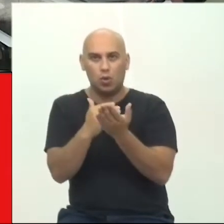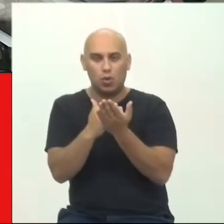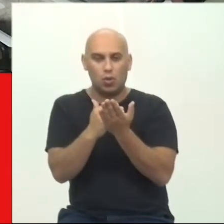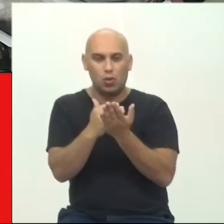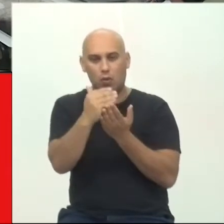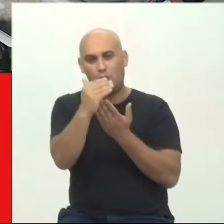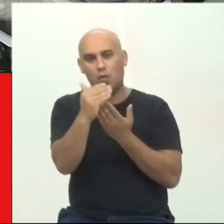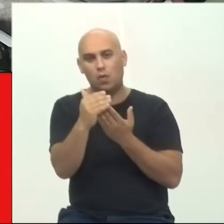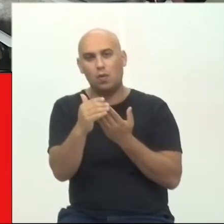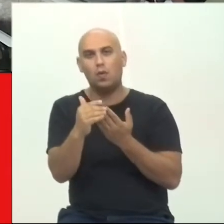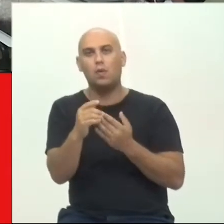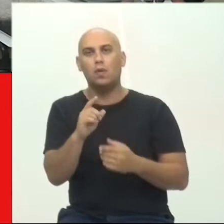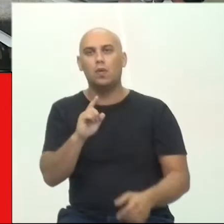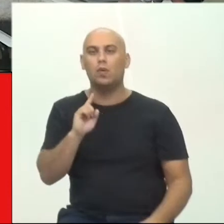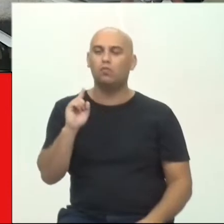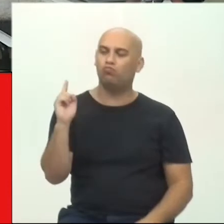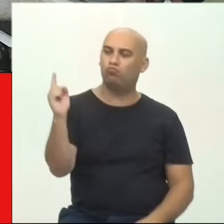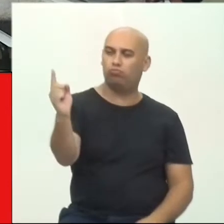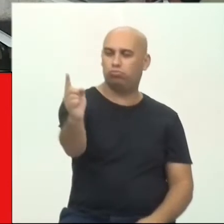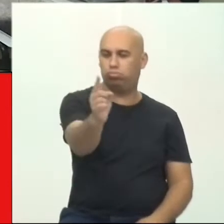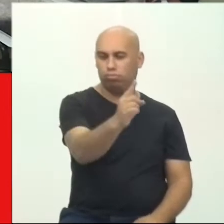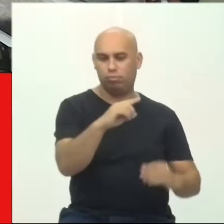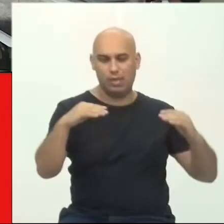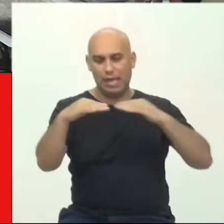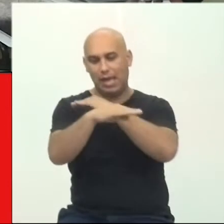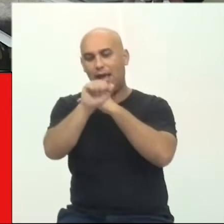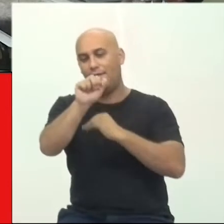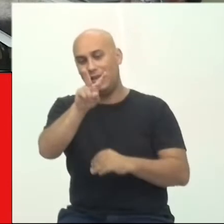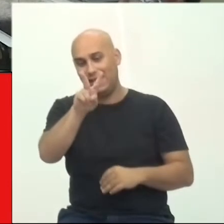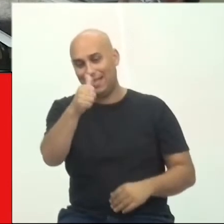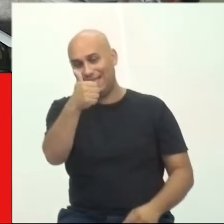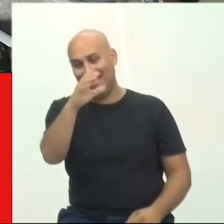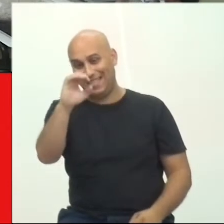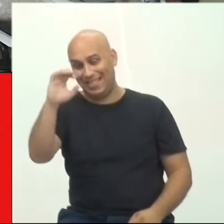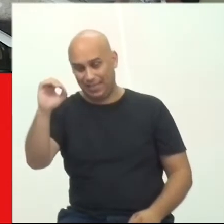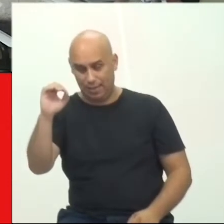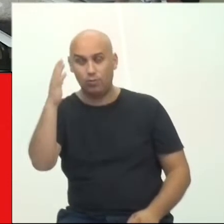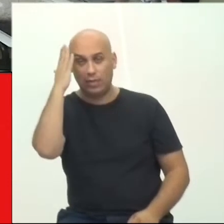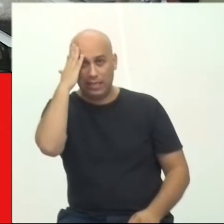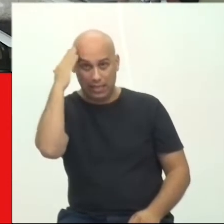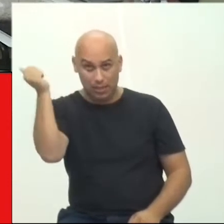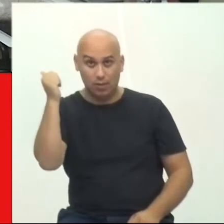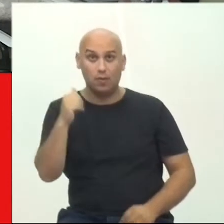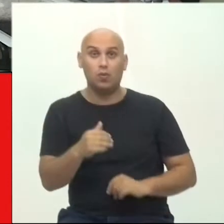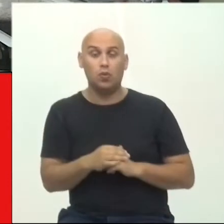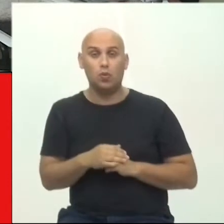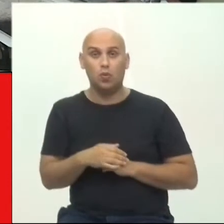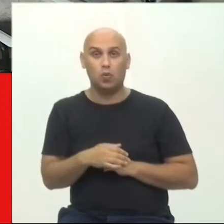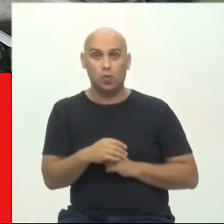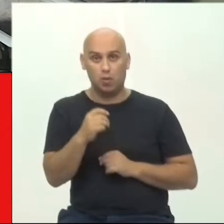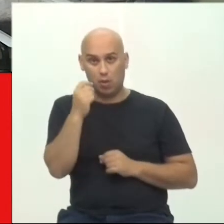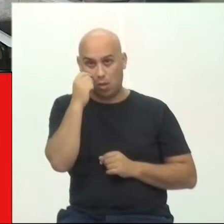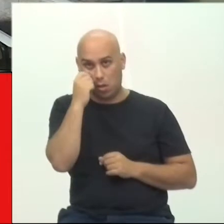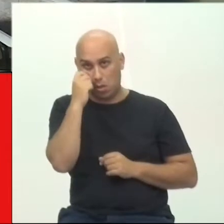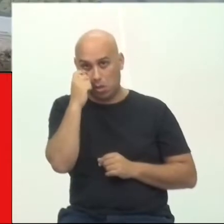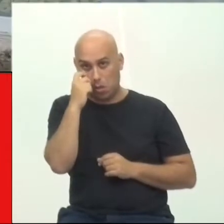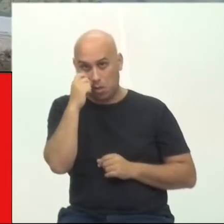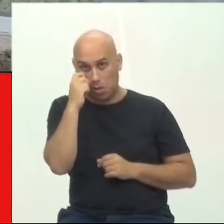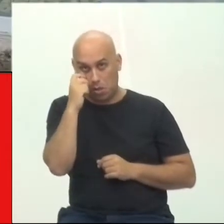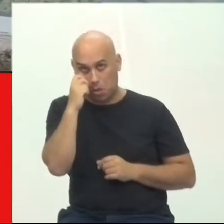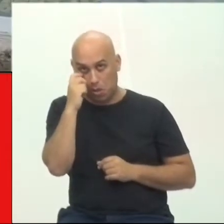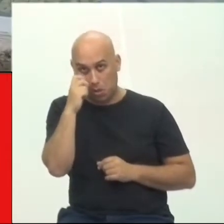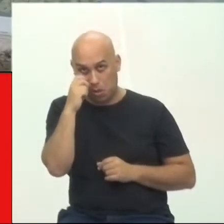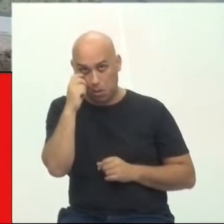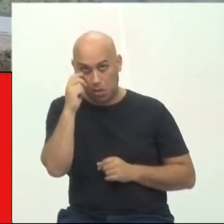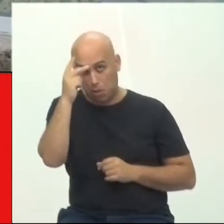ela vai abranger toda a extensão da avenida. Né? Sim. Tem? Sim, ao longo com a de segurança, toda... né? Porque